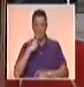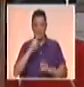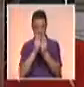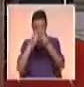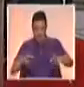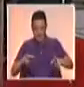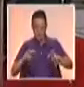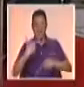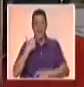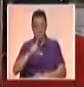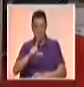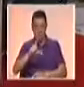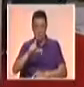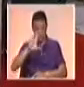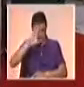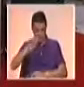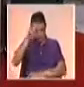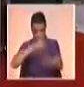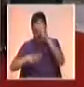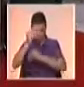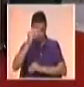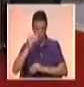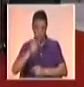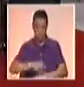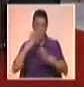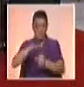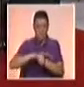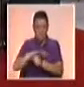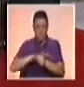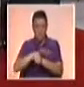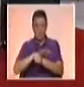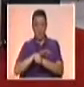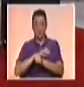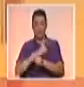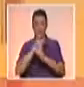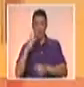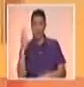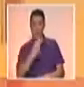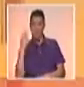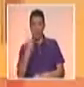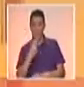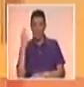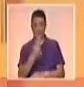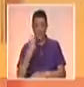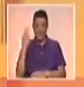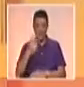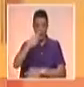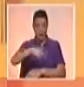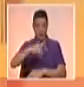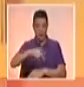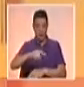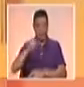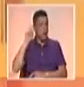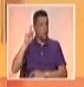uma língua que é importante também saber em muitas circunstâncias, não é? Que pode ajudar enquanto, à comunicação. Enquanto a unidade existiu, foi